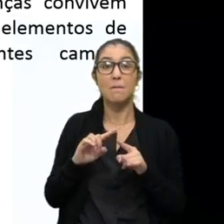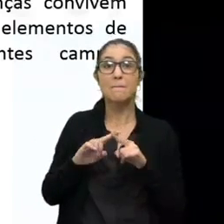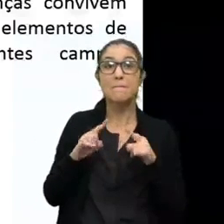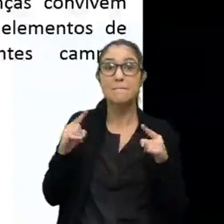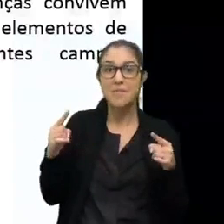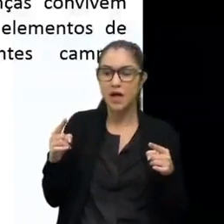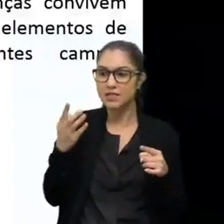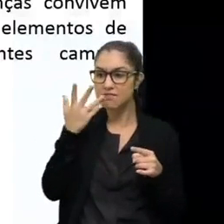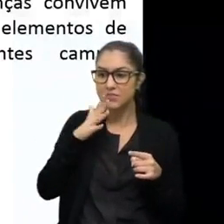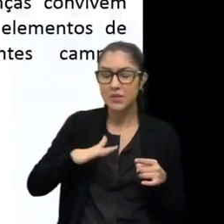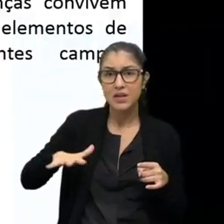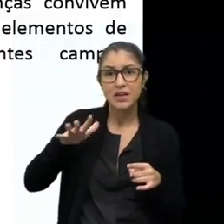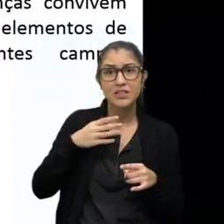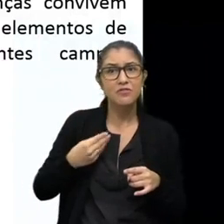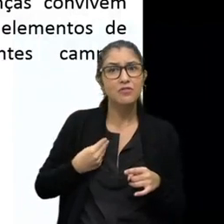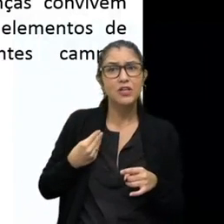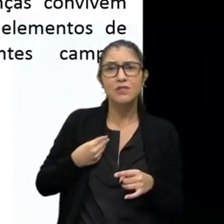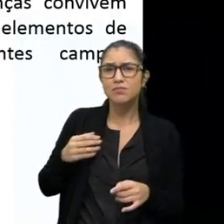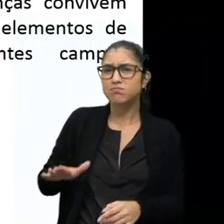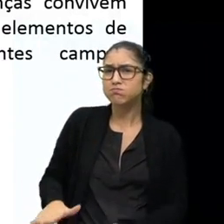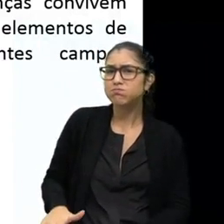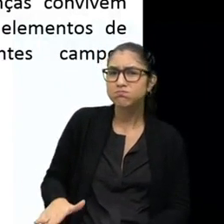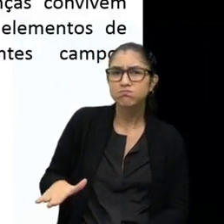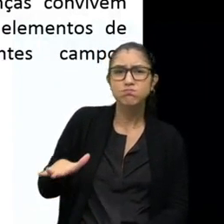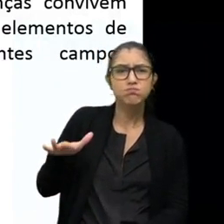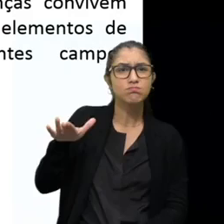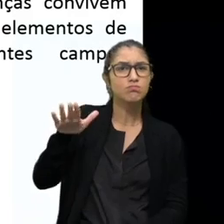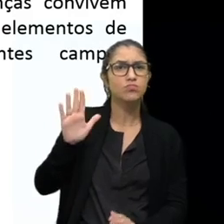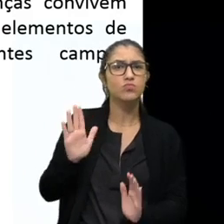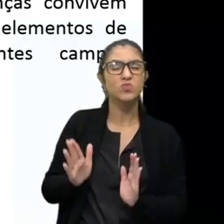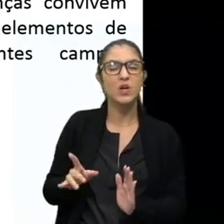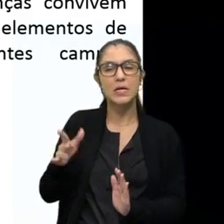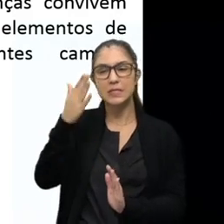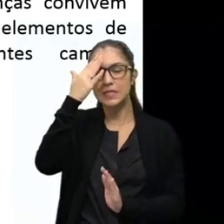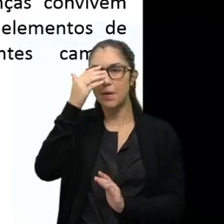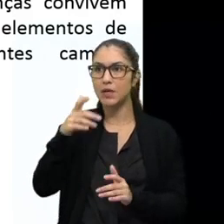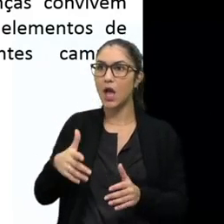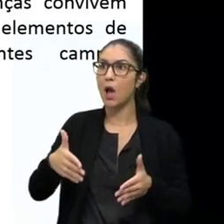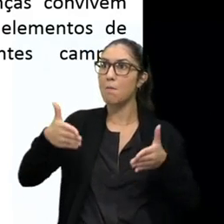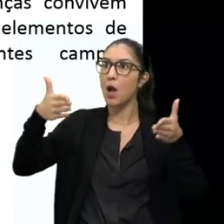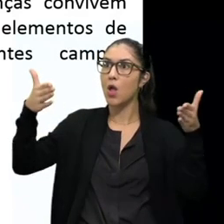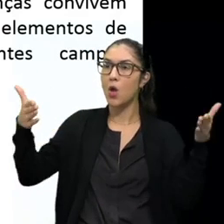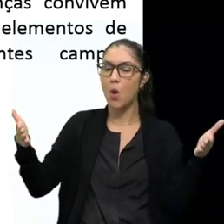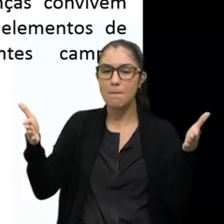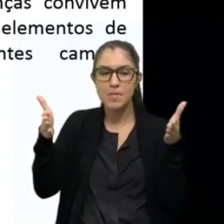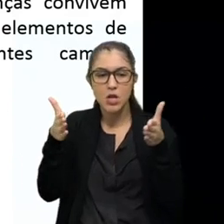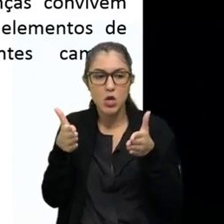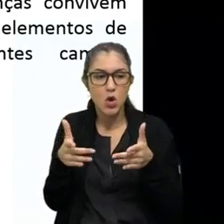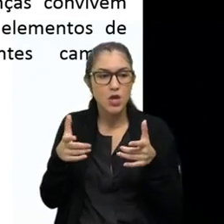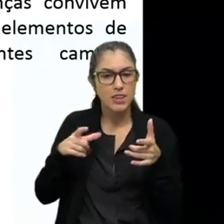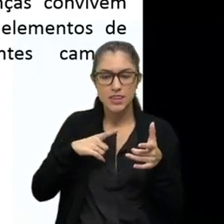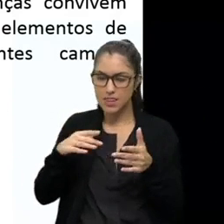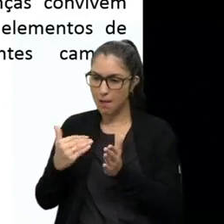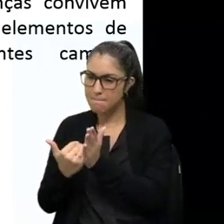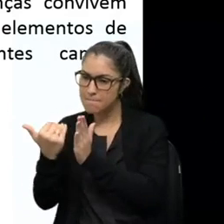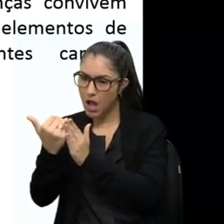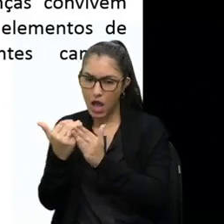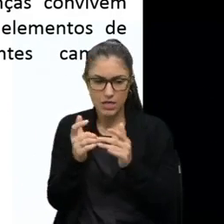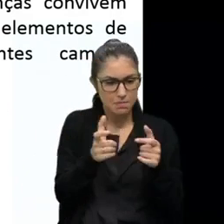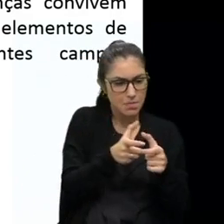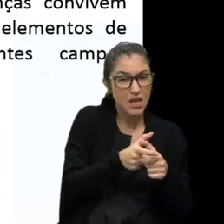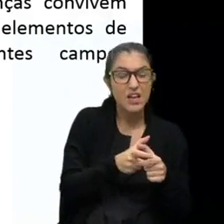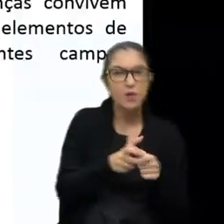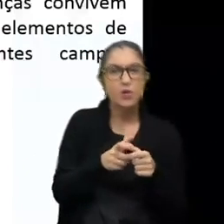as crianças convivem desde cedo com essas noções. Elas sabem o que é maior, menor, onde tem mais, onde tem